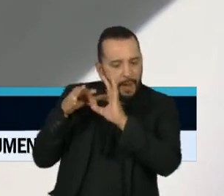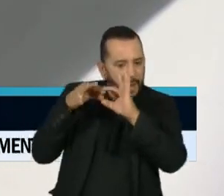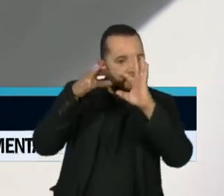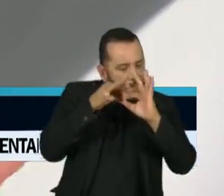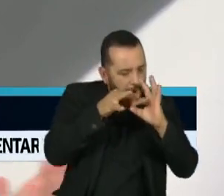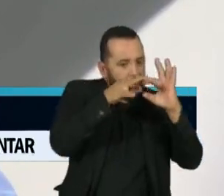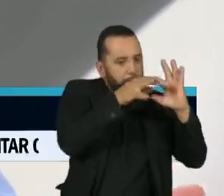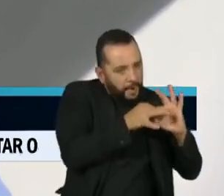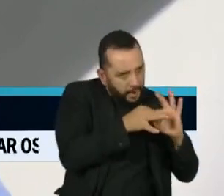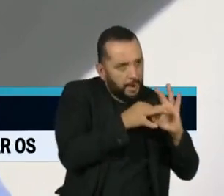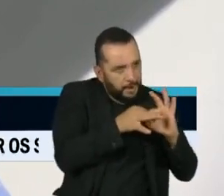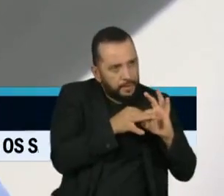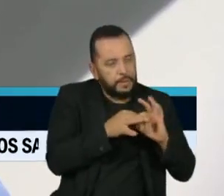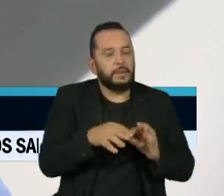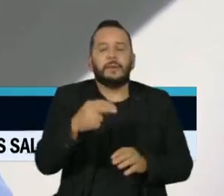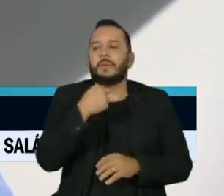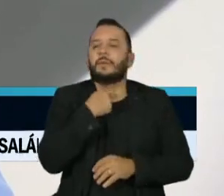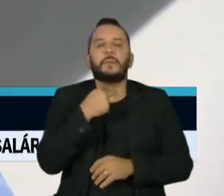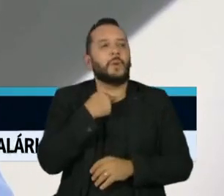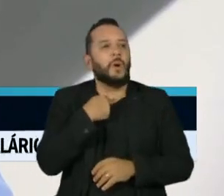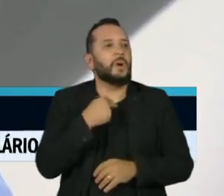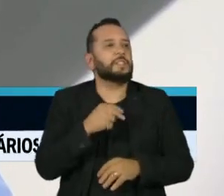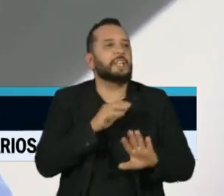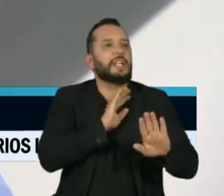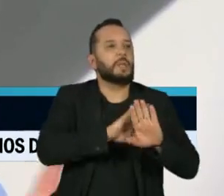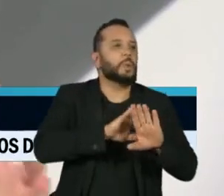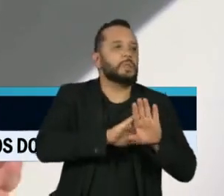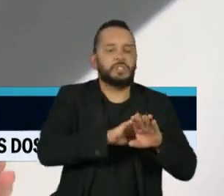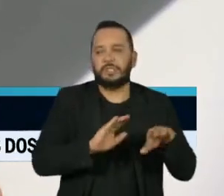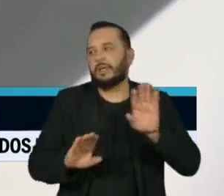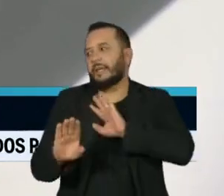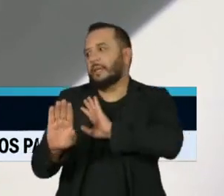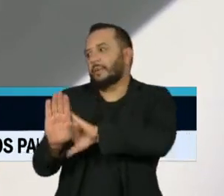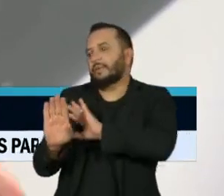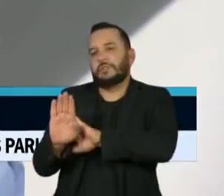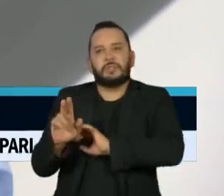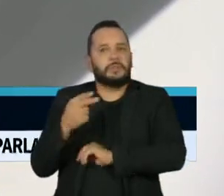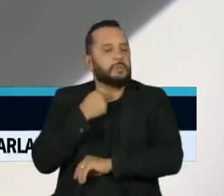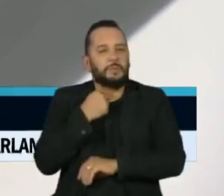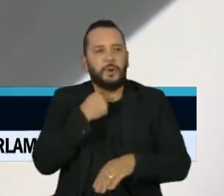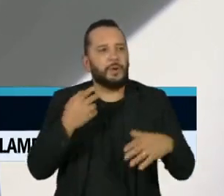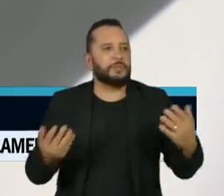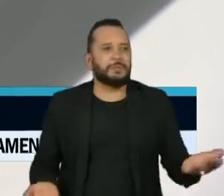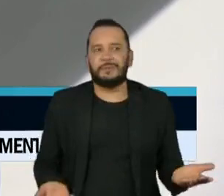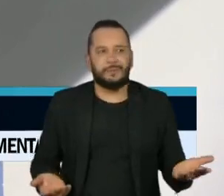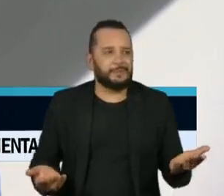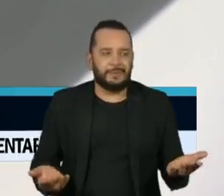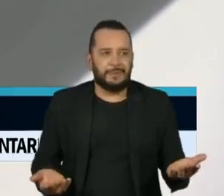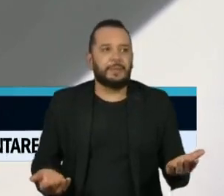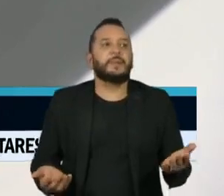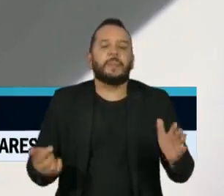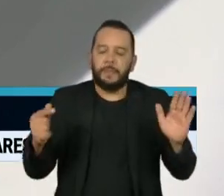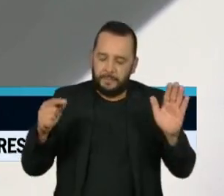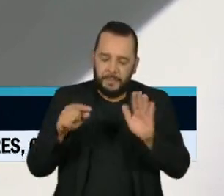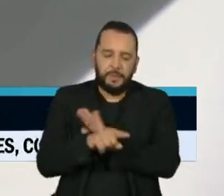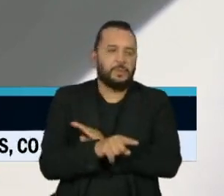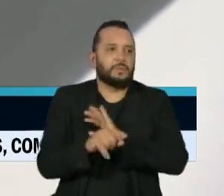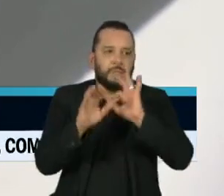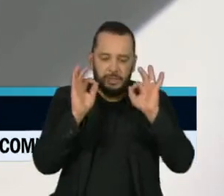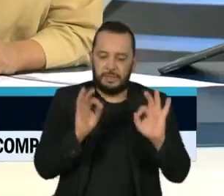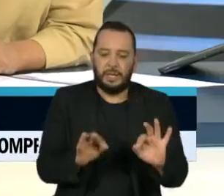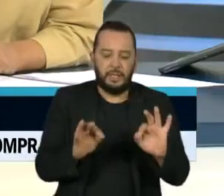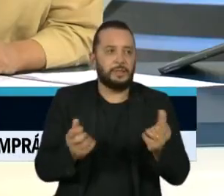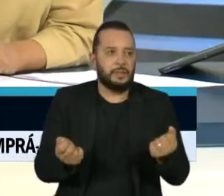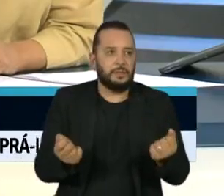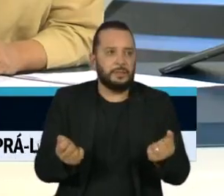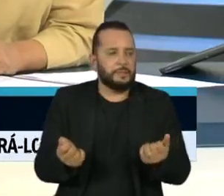ser coerente com uma filosofia ou outra filosofia. É uma coisa estabelecida e a pergunta tem que ser feita disso.